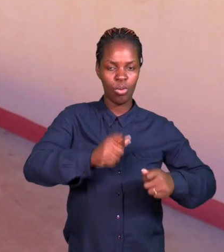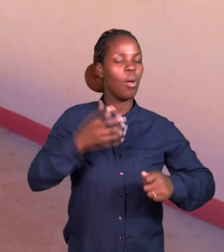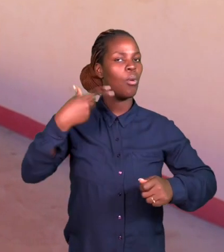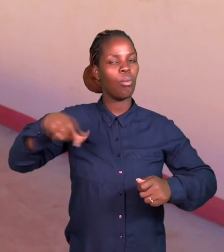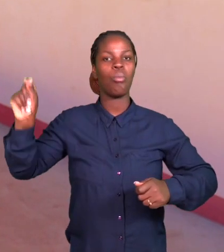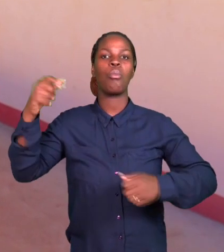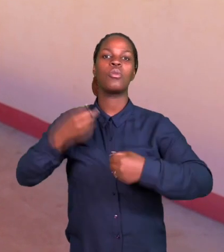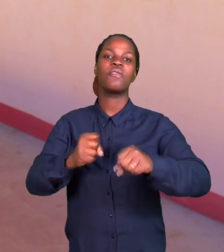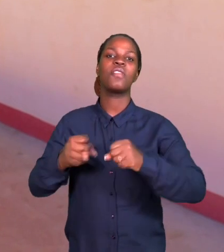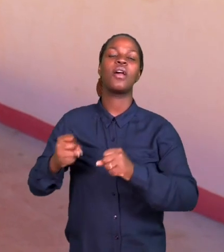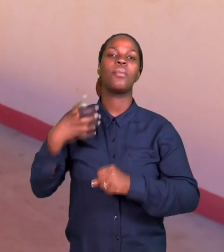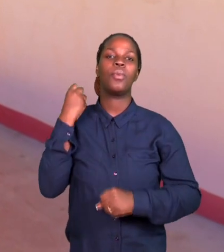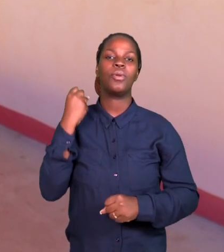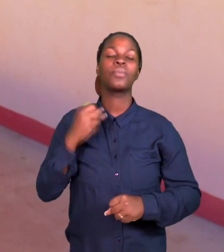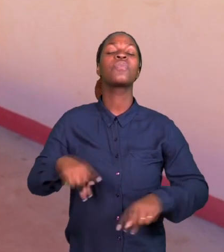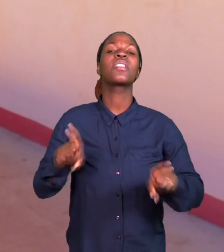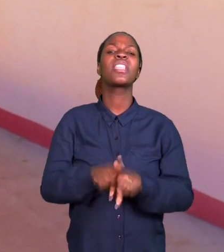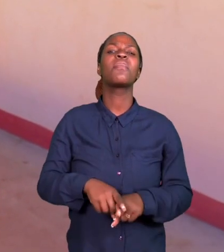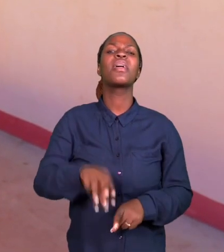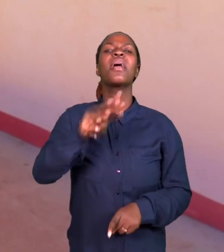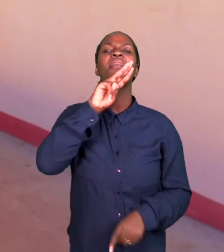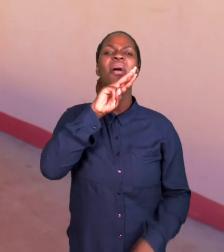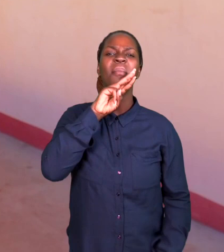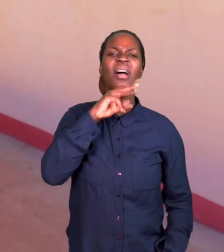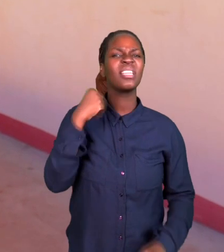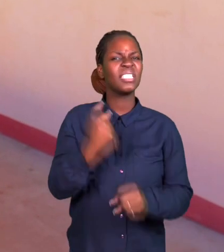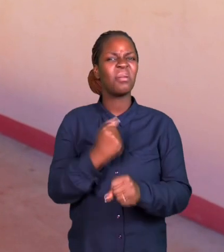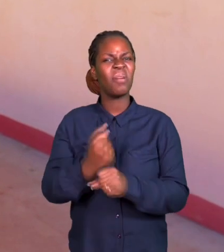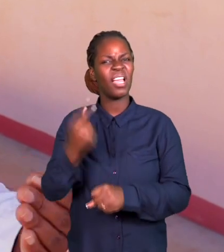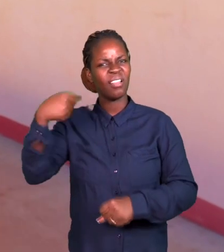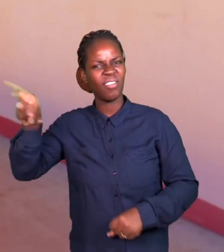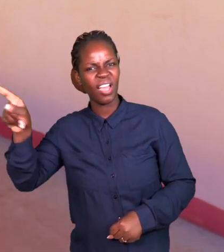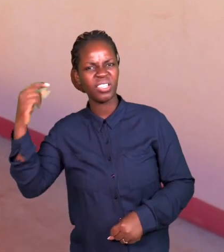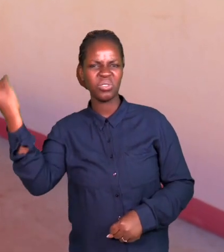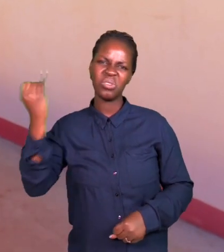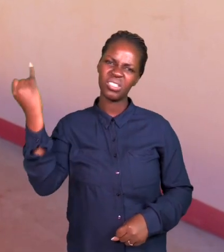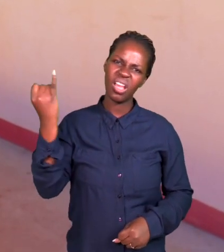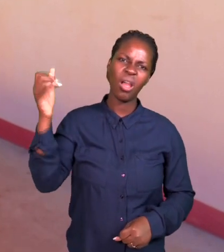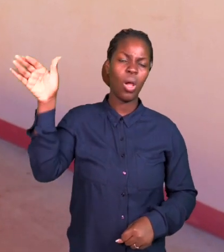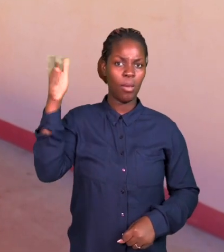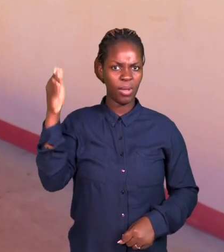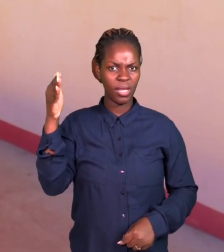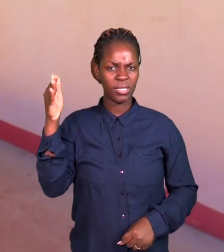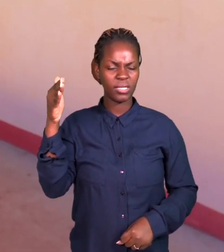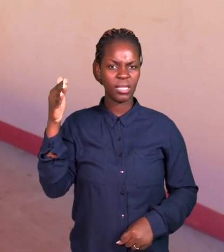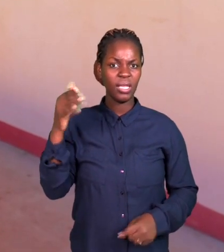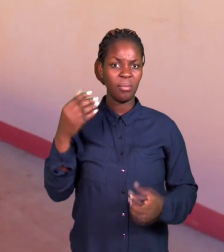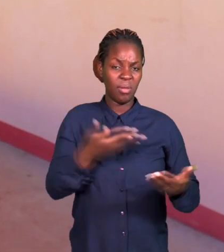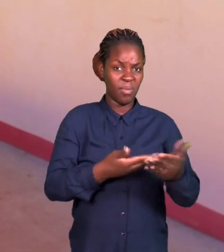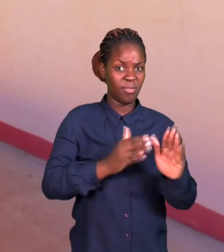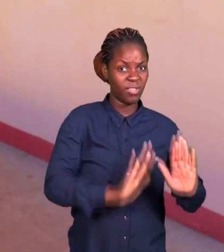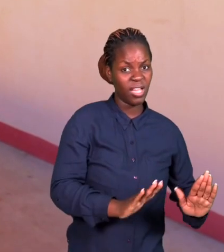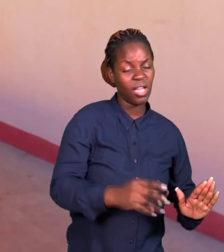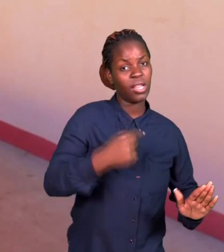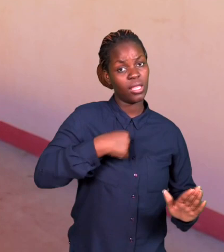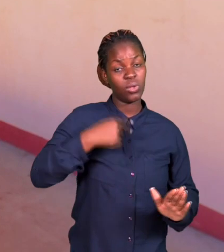a recomendação que eu dou aqui para aquelas mães também trabalhadoras, que setores estão a entrar no serviço, e querem